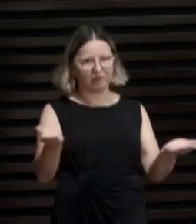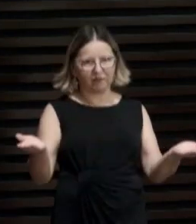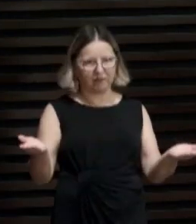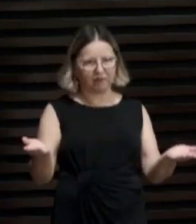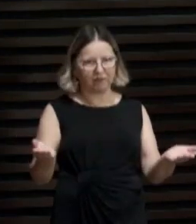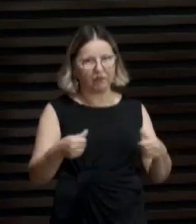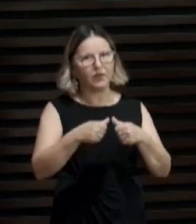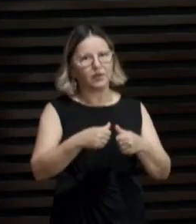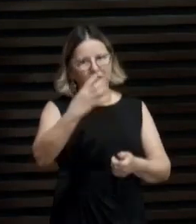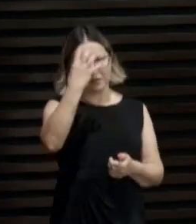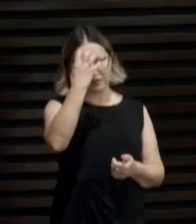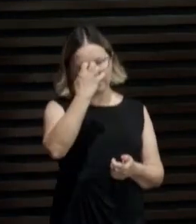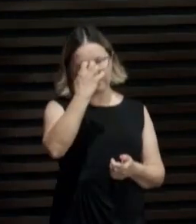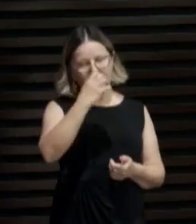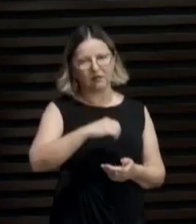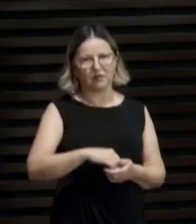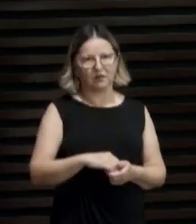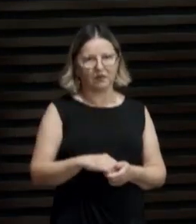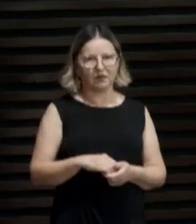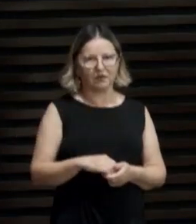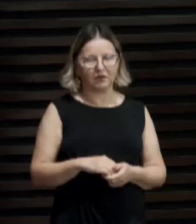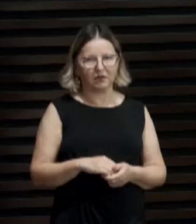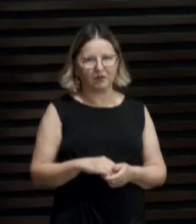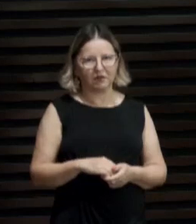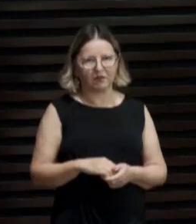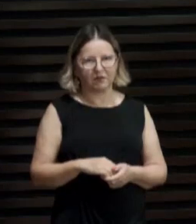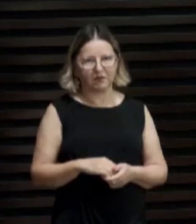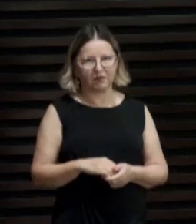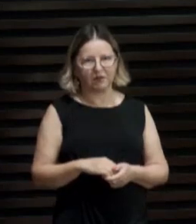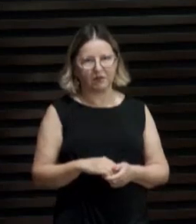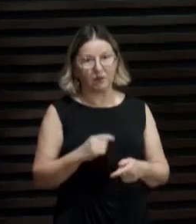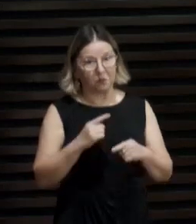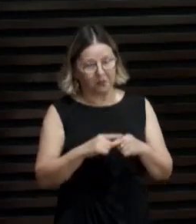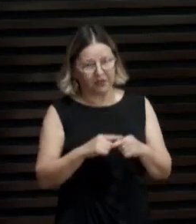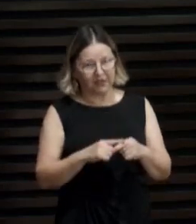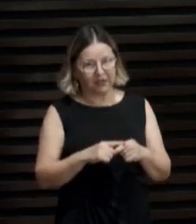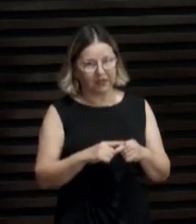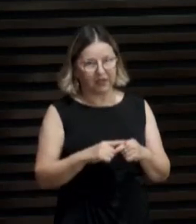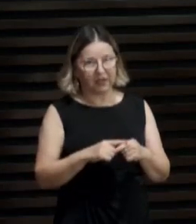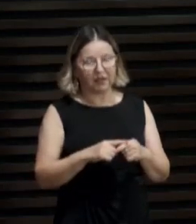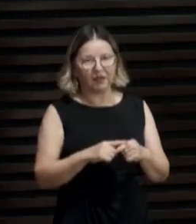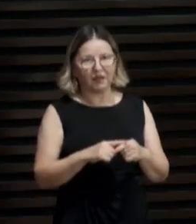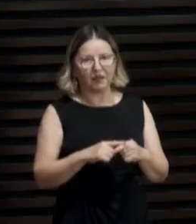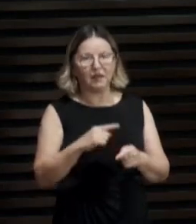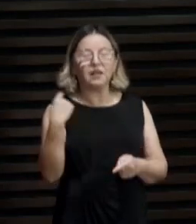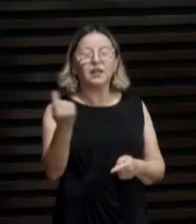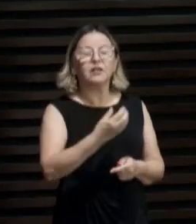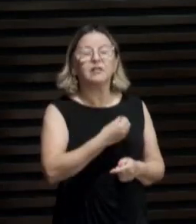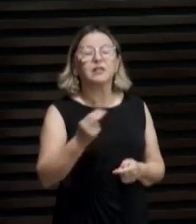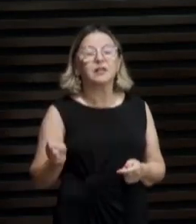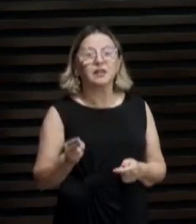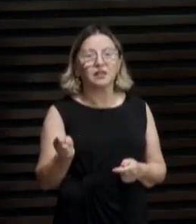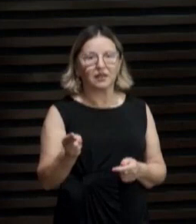muito sério, porque depende a nossa eternidade daquilo que nós